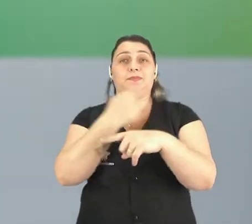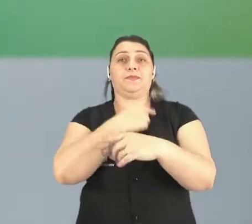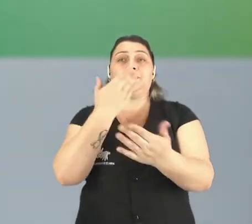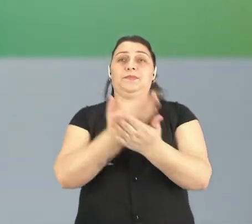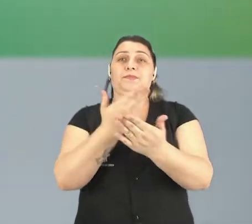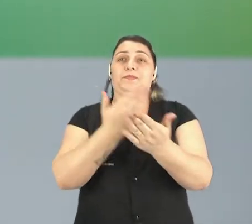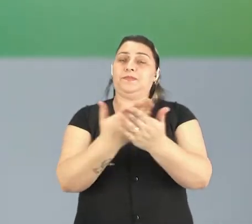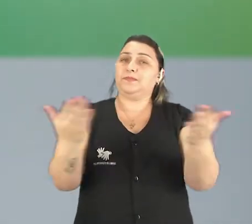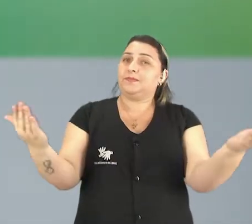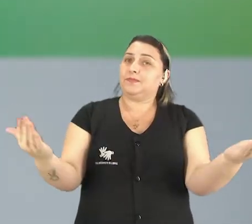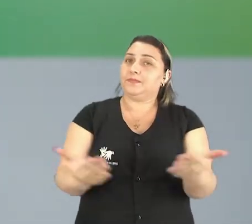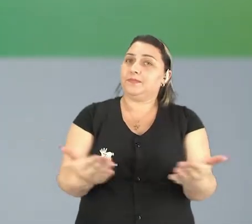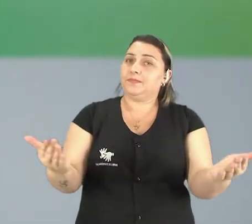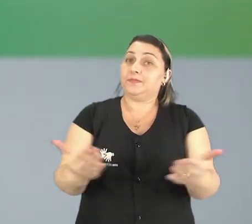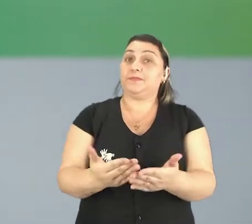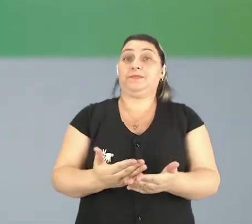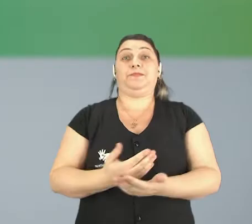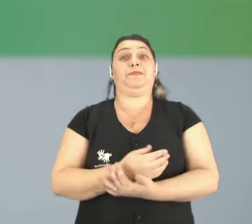aula hoje...